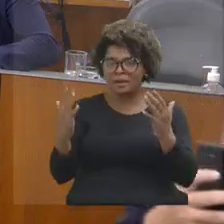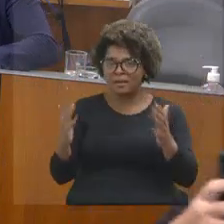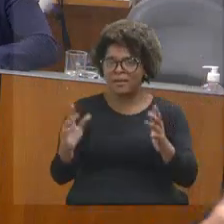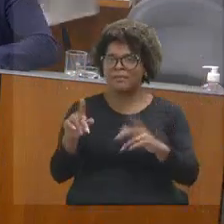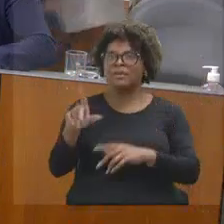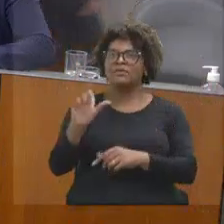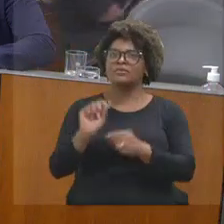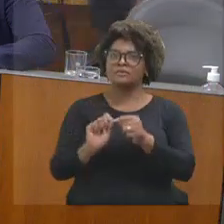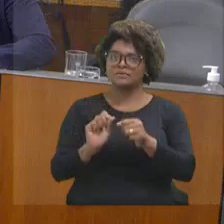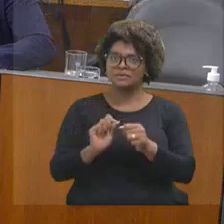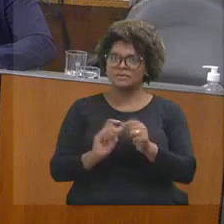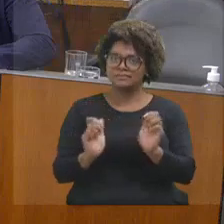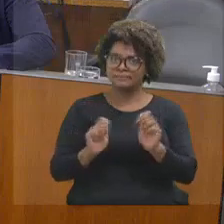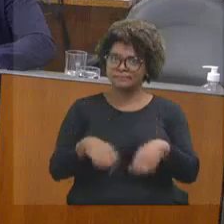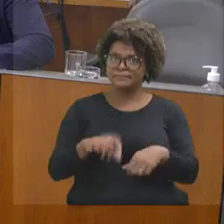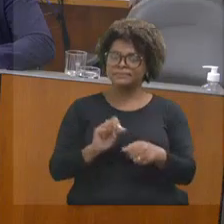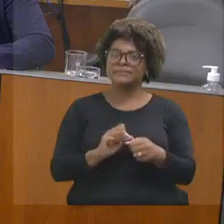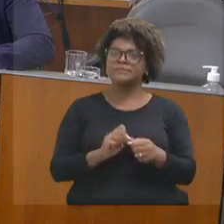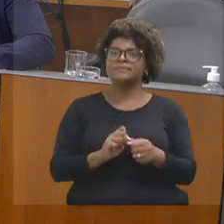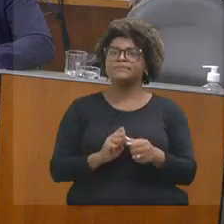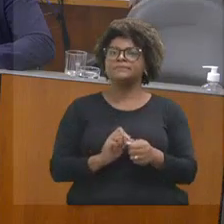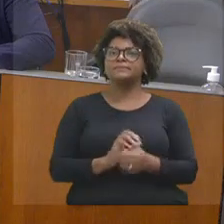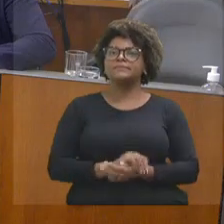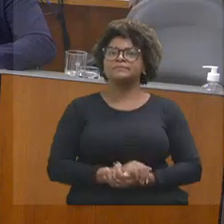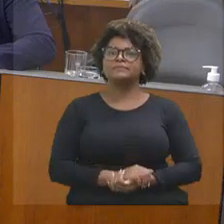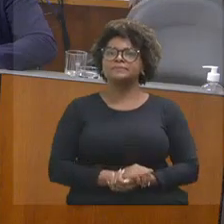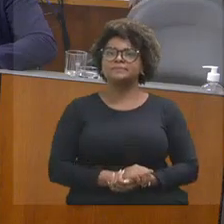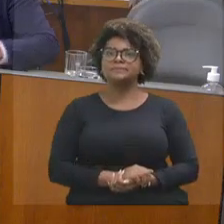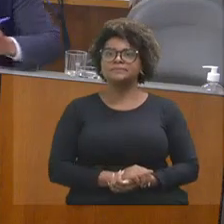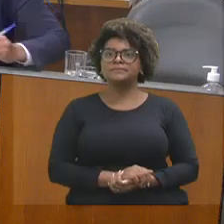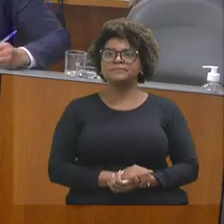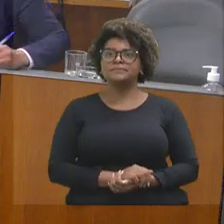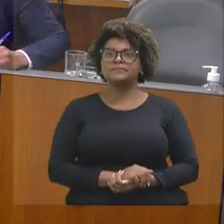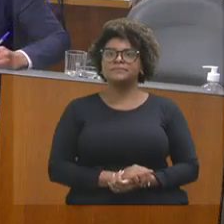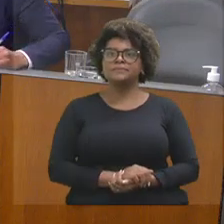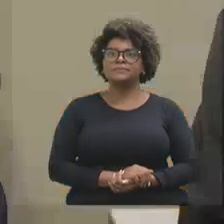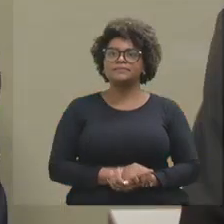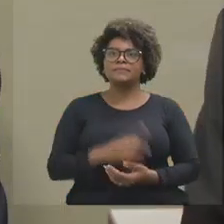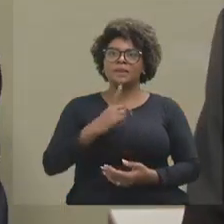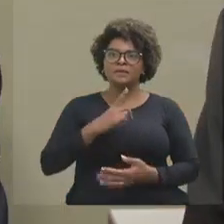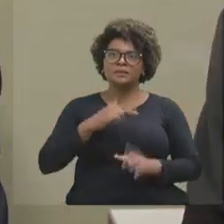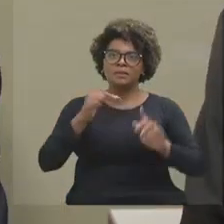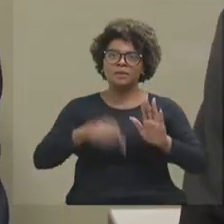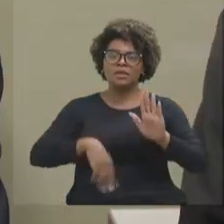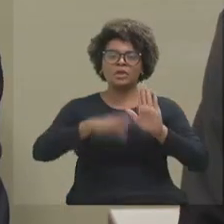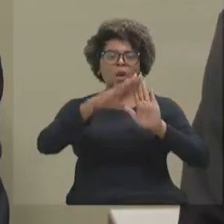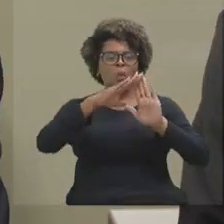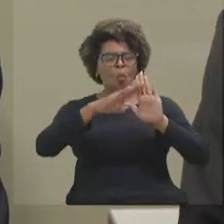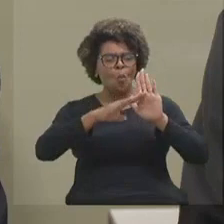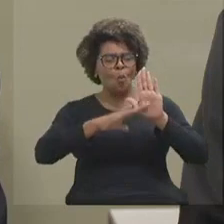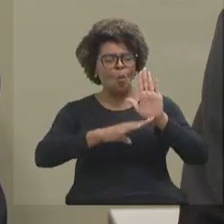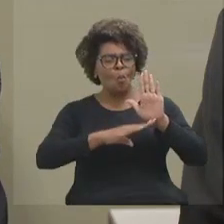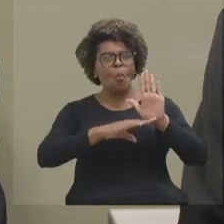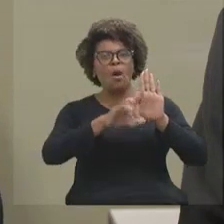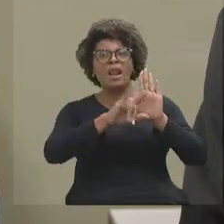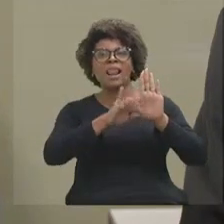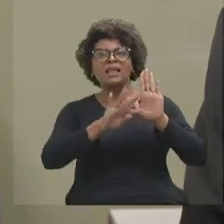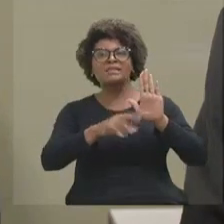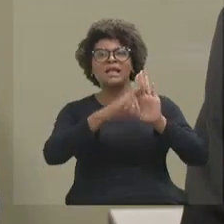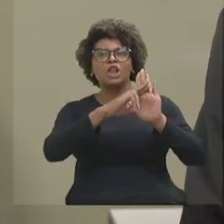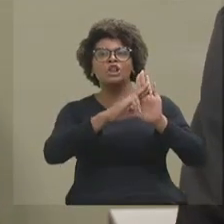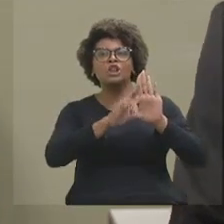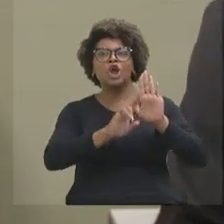que tá sendo possível de ser feito e nós estamos aqui com a lista já de nomes